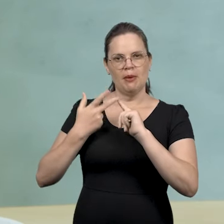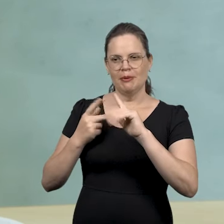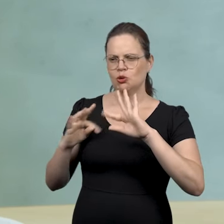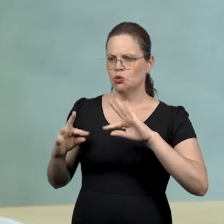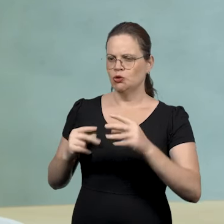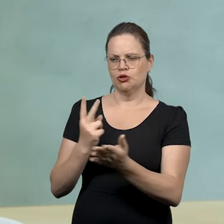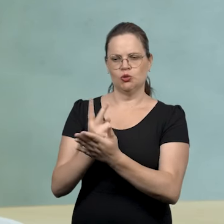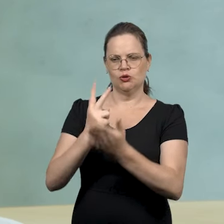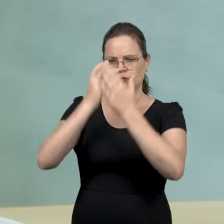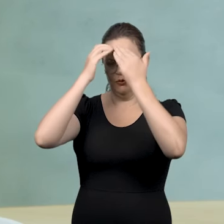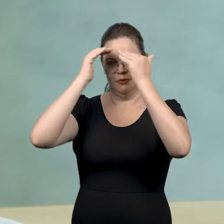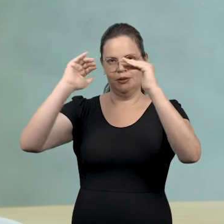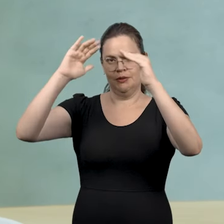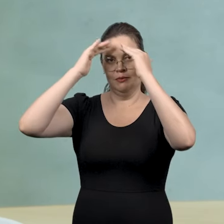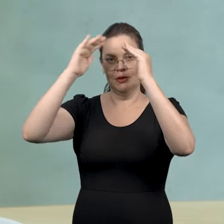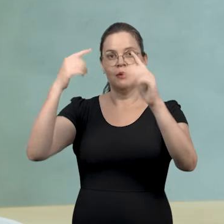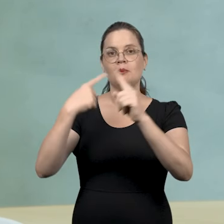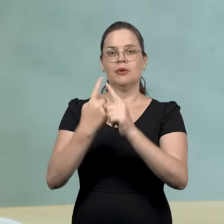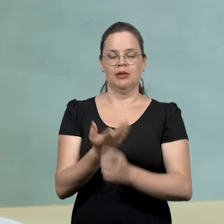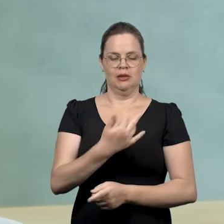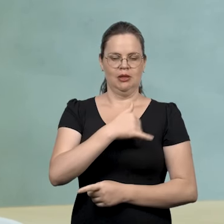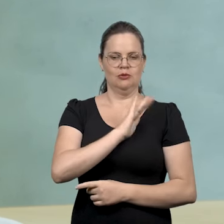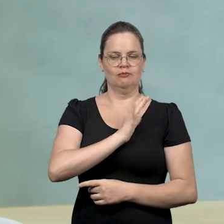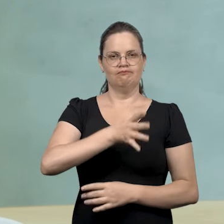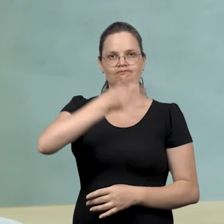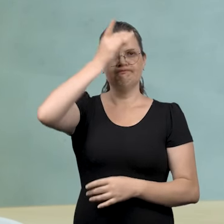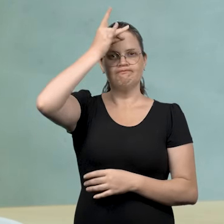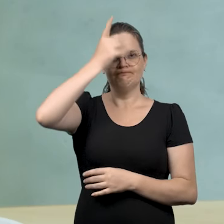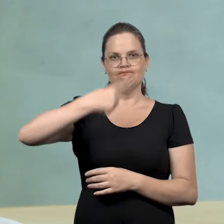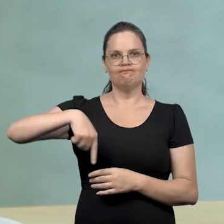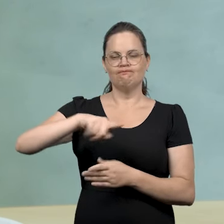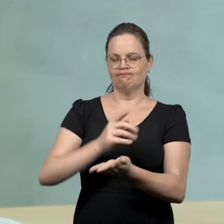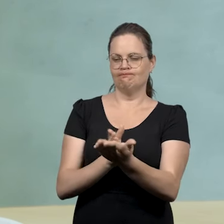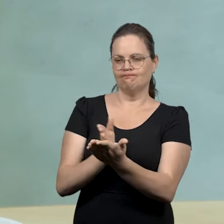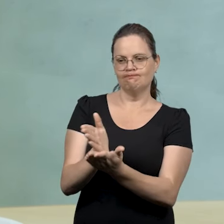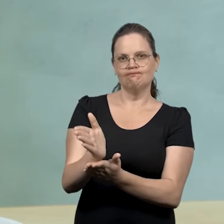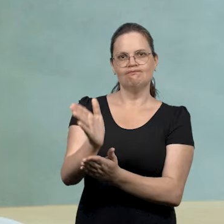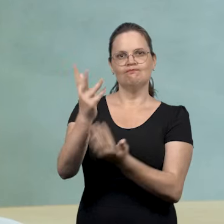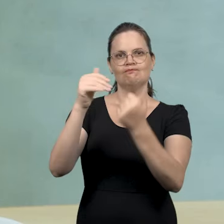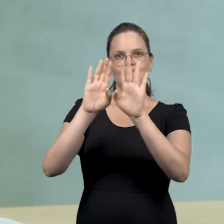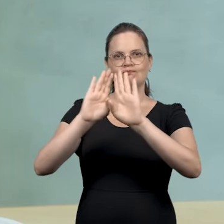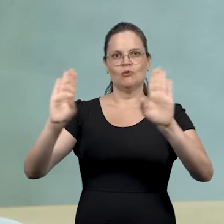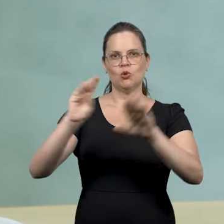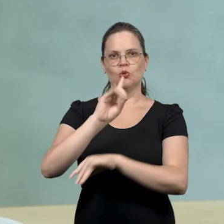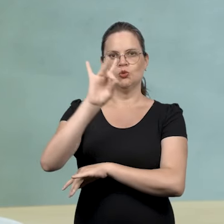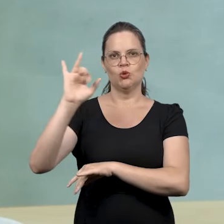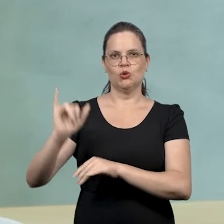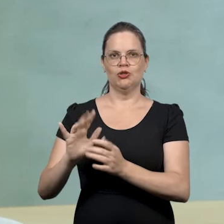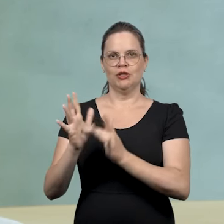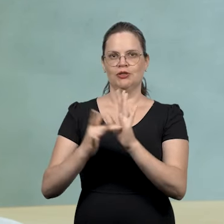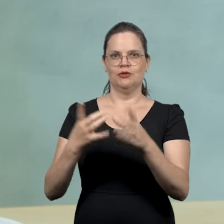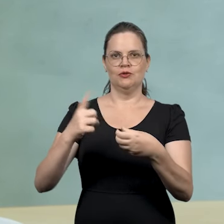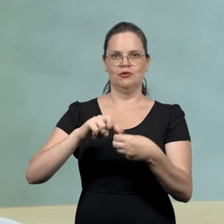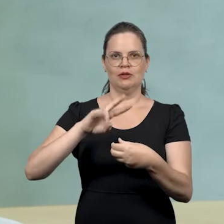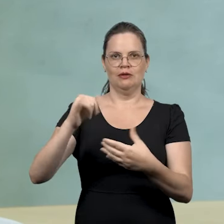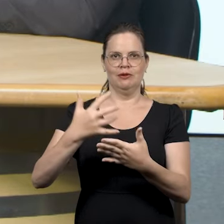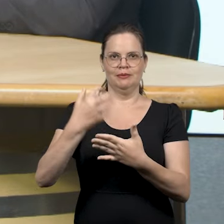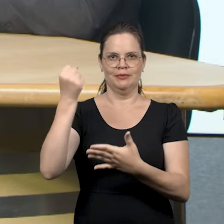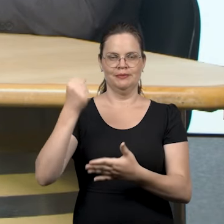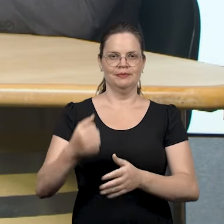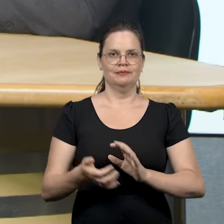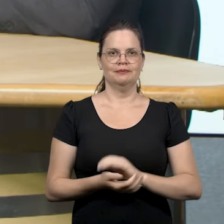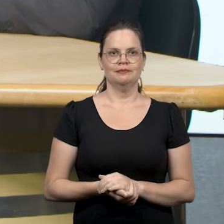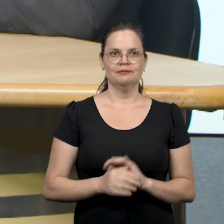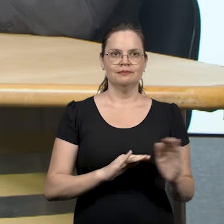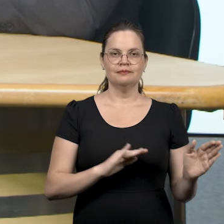é preservado por herança em nossos corações. E nós vamos seguindo rumo ao grande dia, que é as bodas do Cordeiro. E